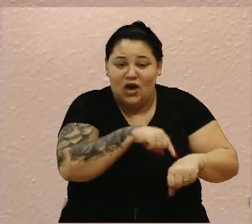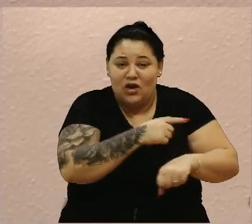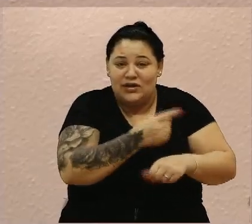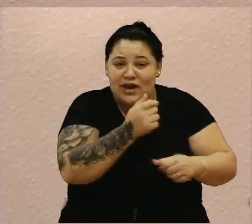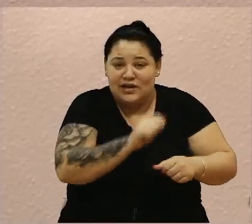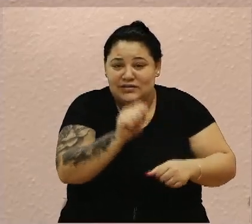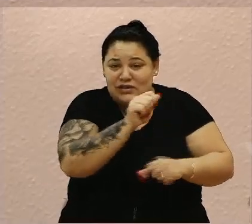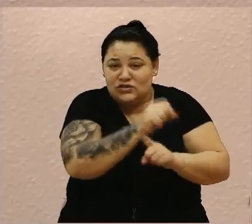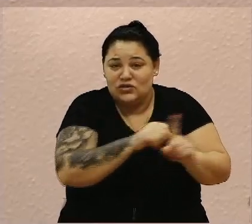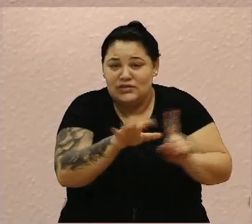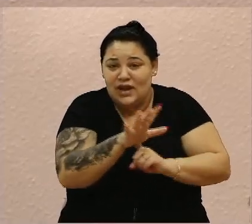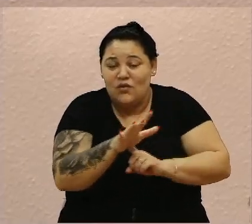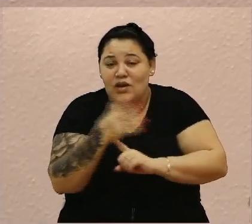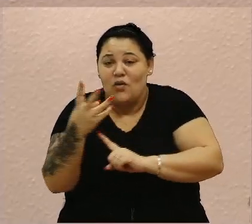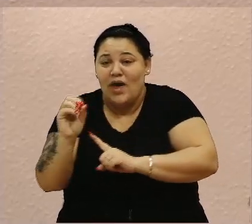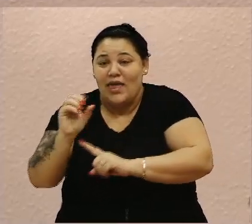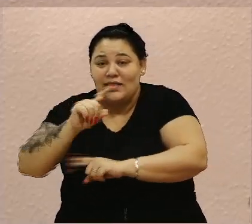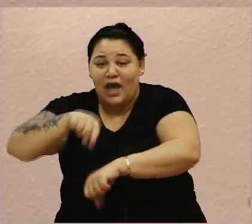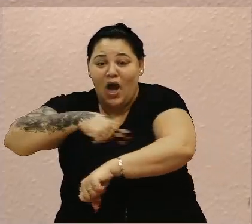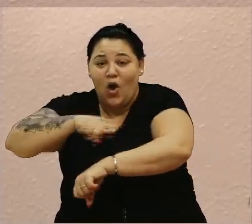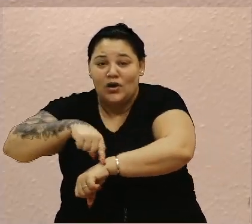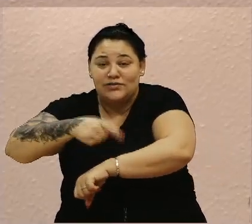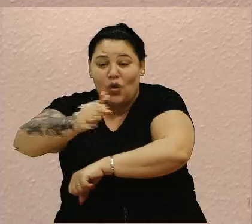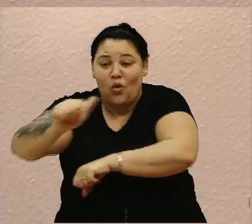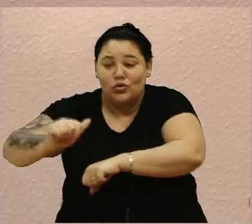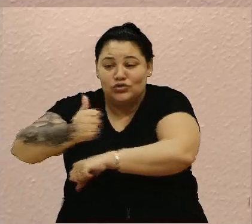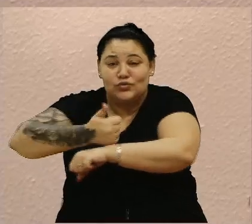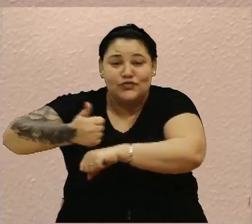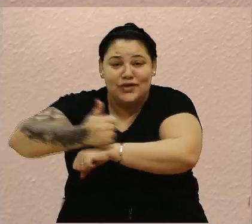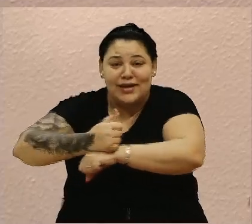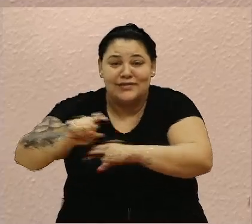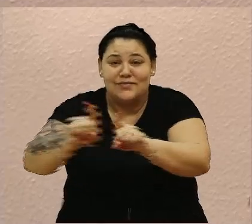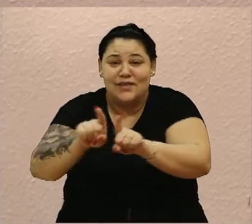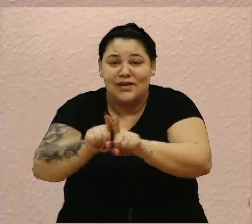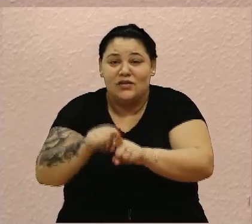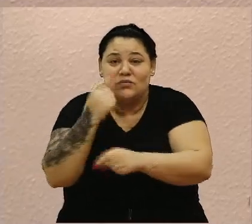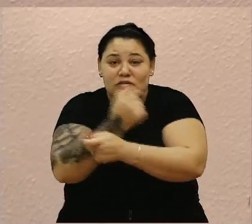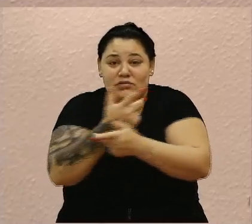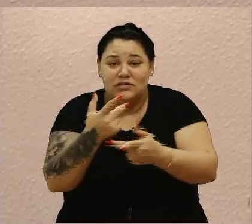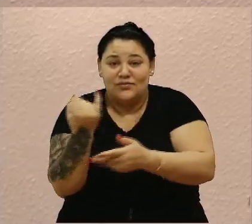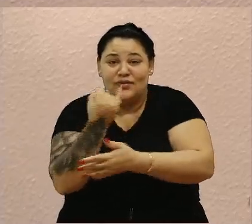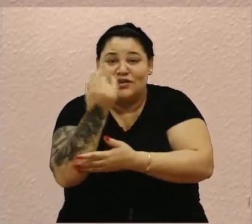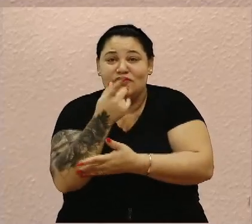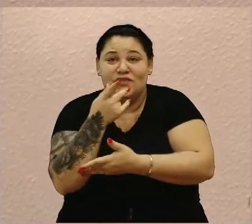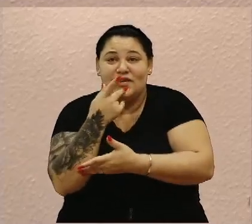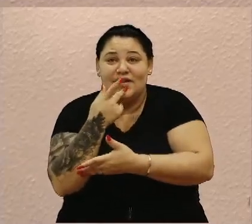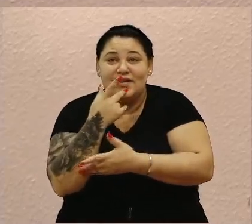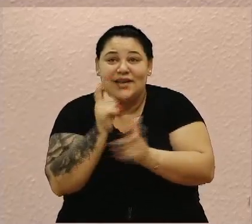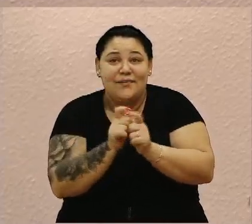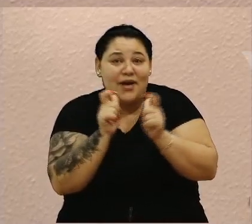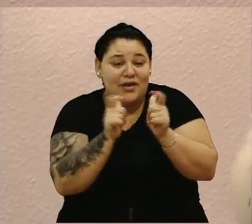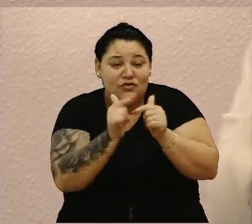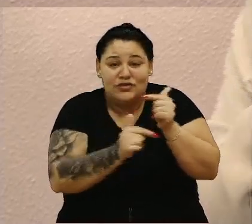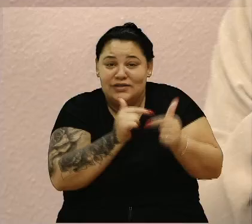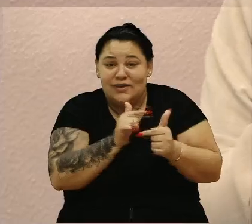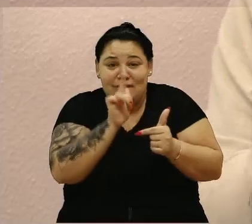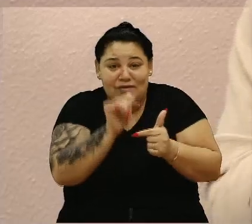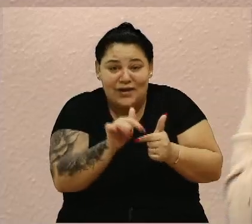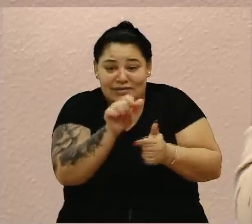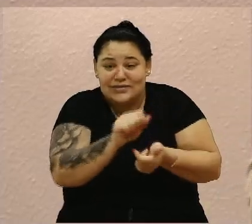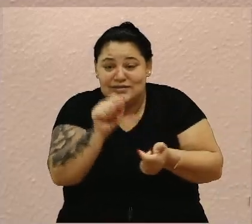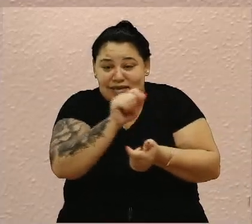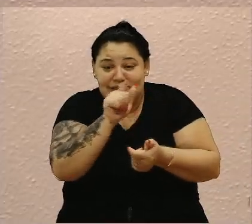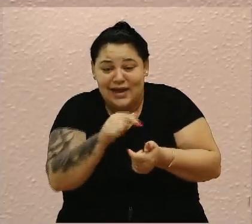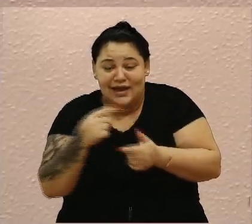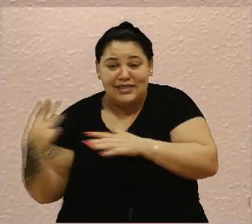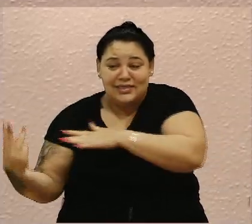caso de outros profissionais, né? Outra questão importante de dizer é que a maior parte dos serviços na assistência são serviços terceirizados.